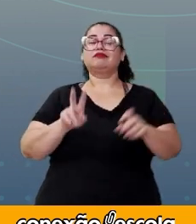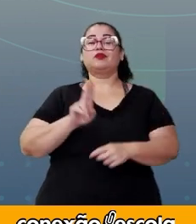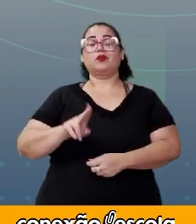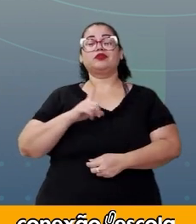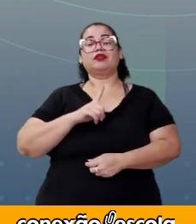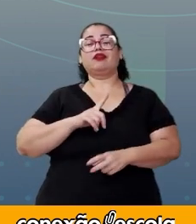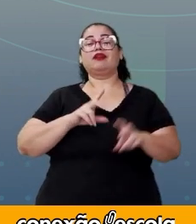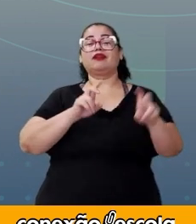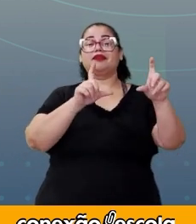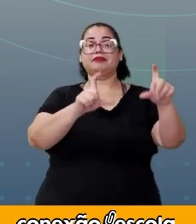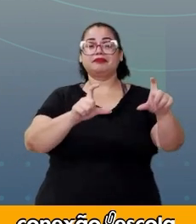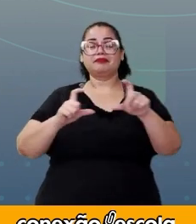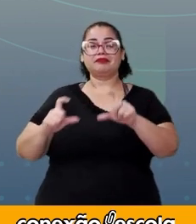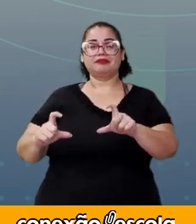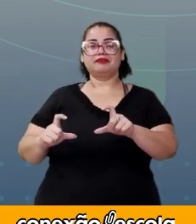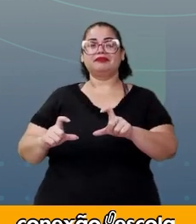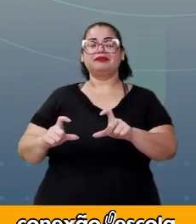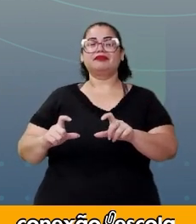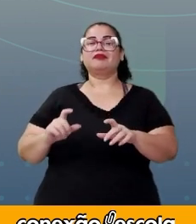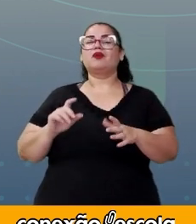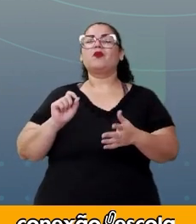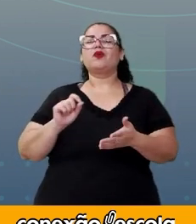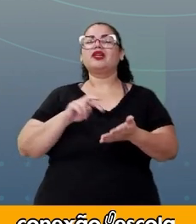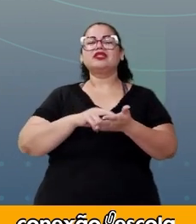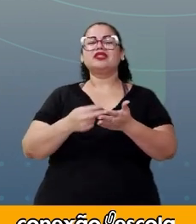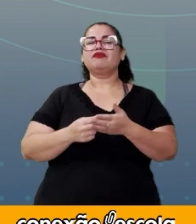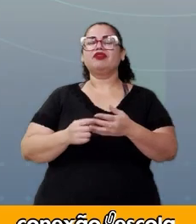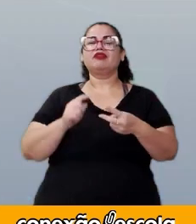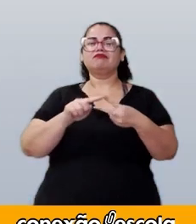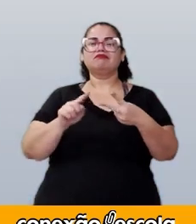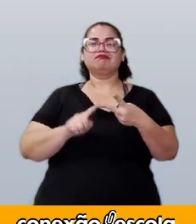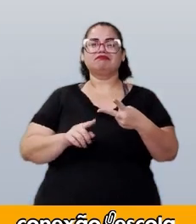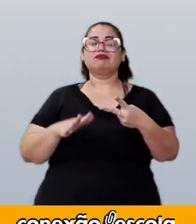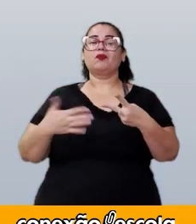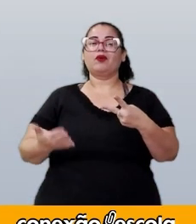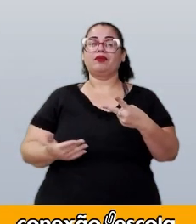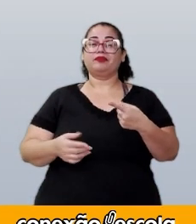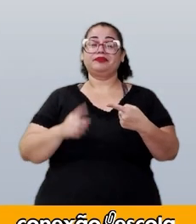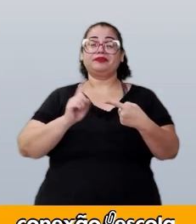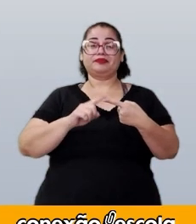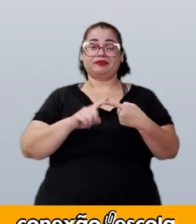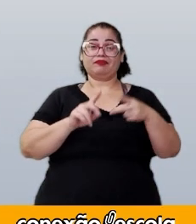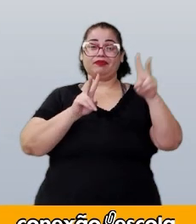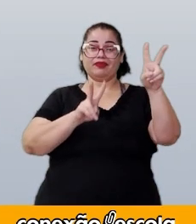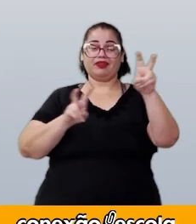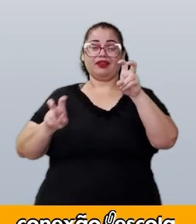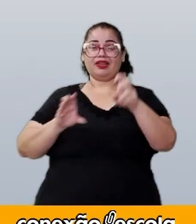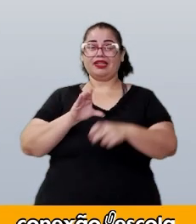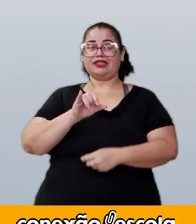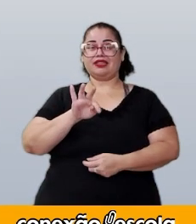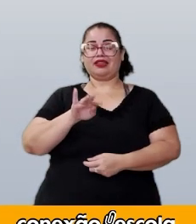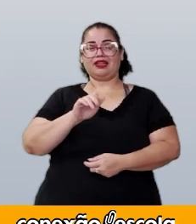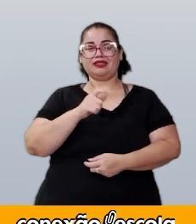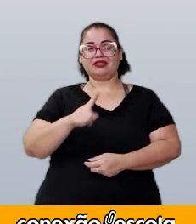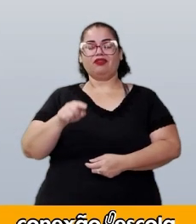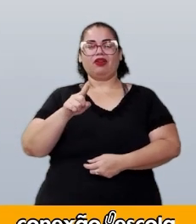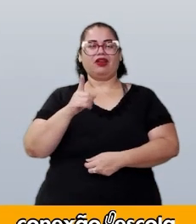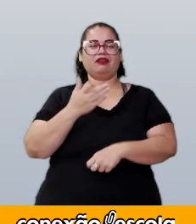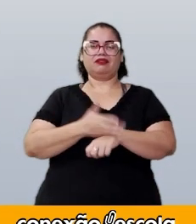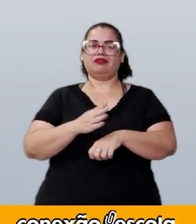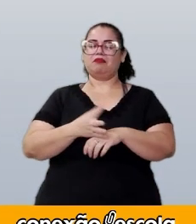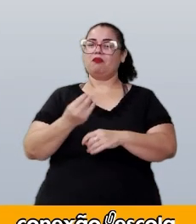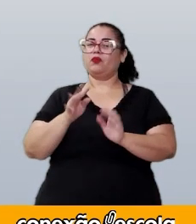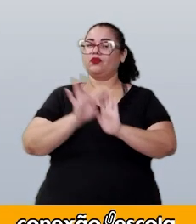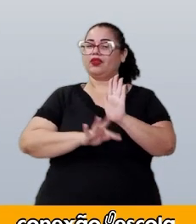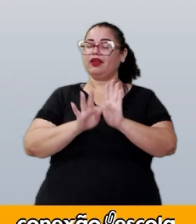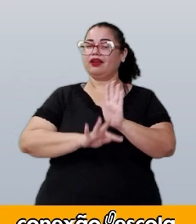tem a paráfrase. O que é cada uma delas? Veja bem, a citação é uma técnica muito usada